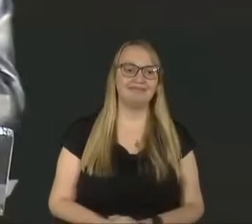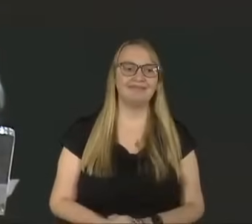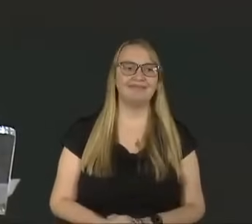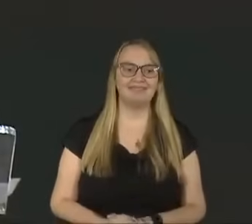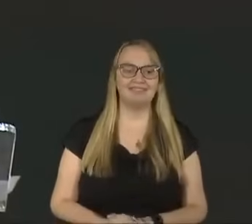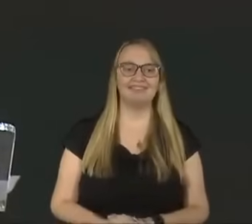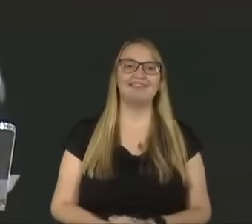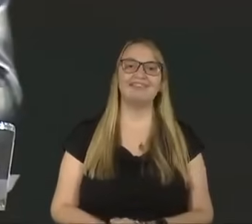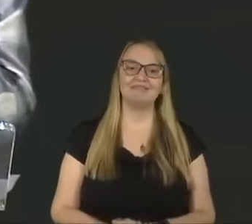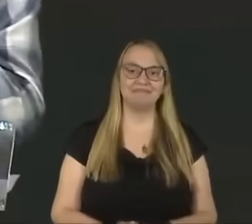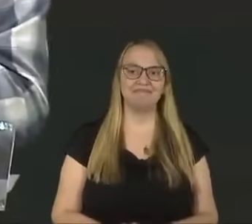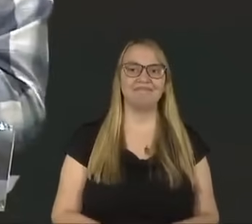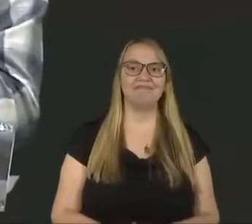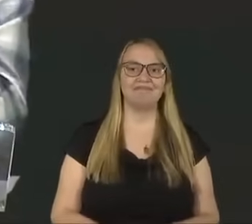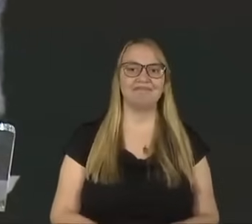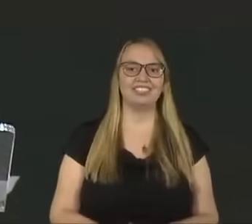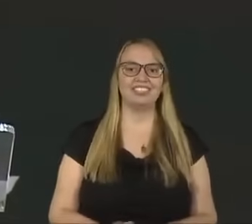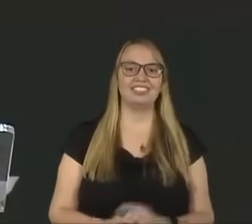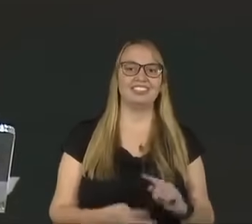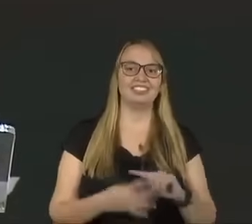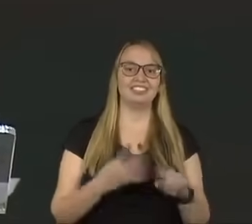a vida tá